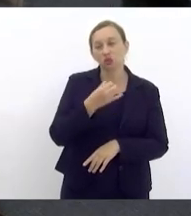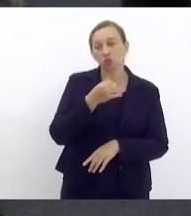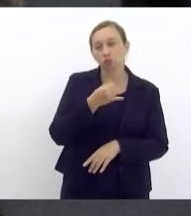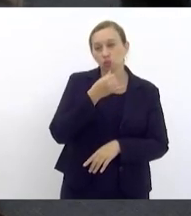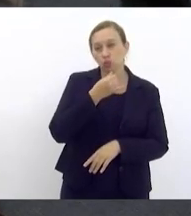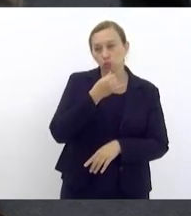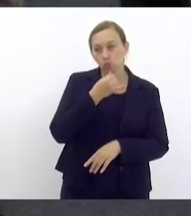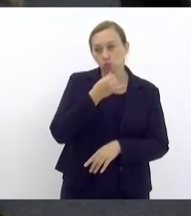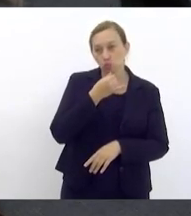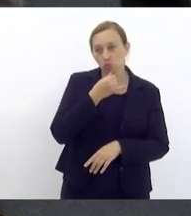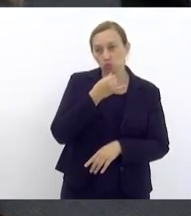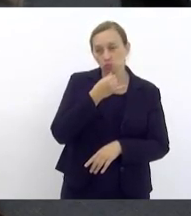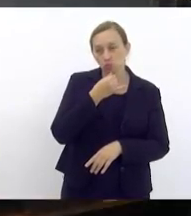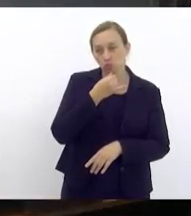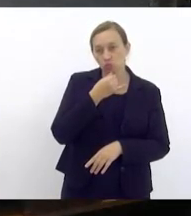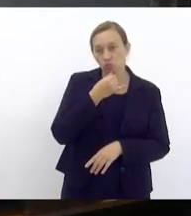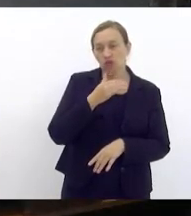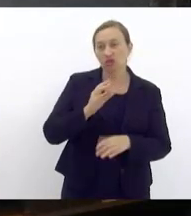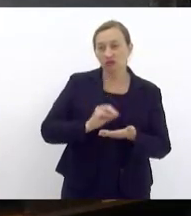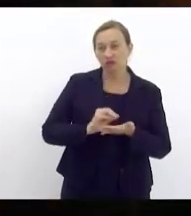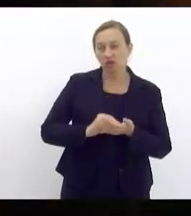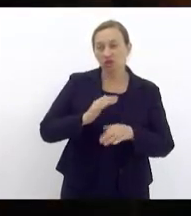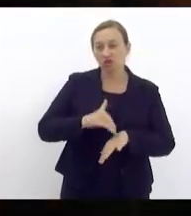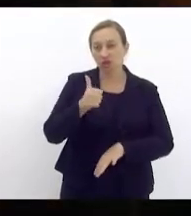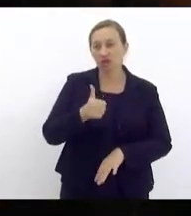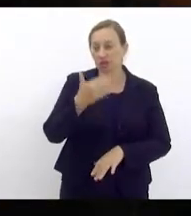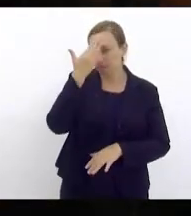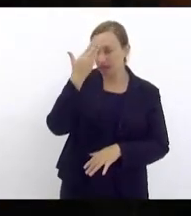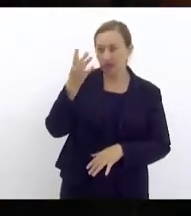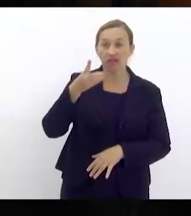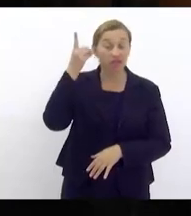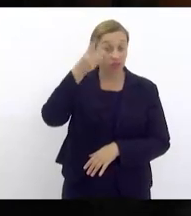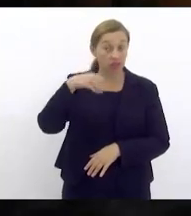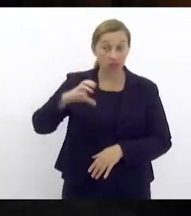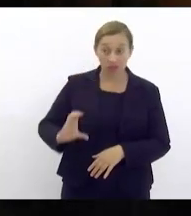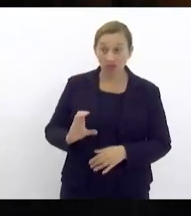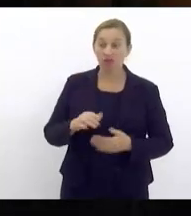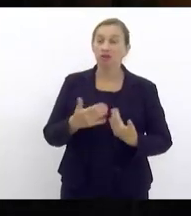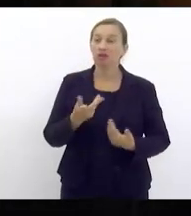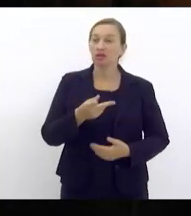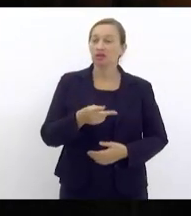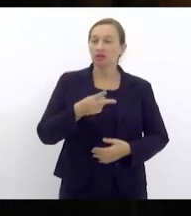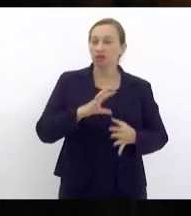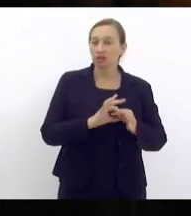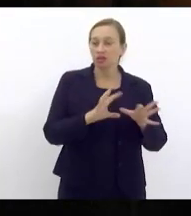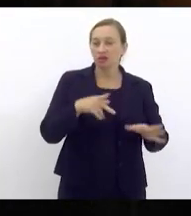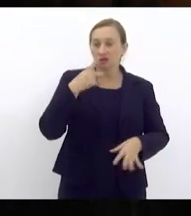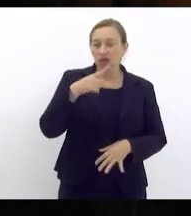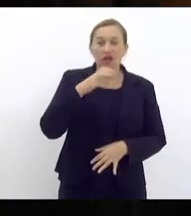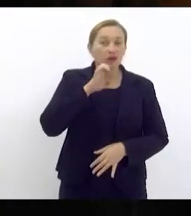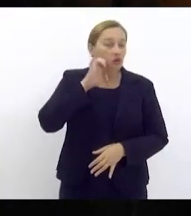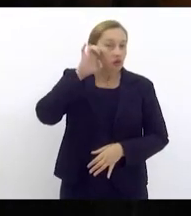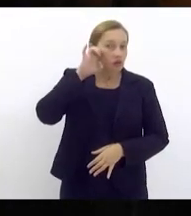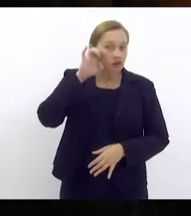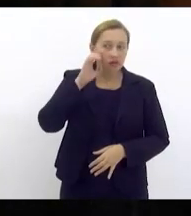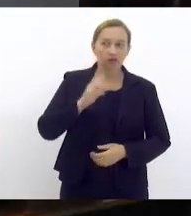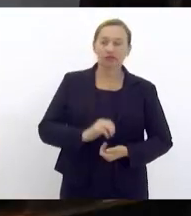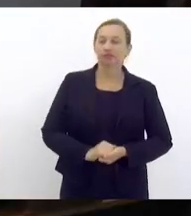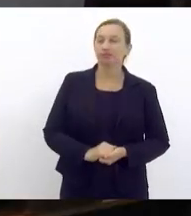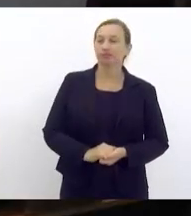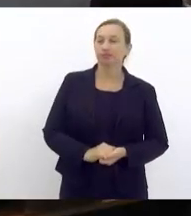com essa indignidade muito obrigada deputado Carlos Mickey conselho da parte a deputada Érica